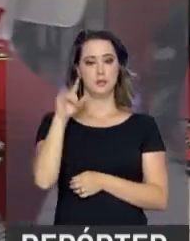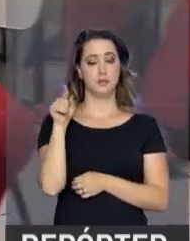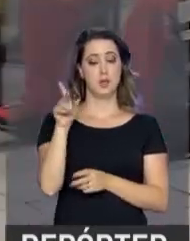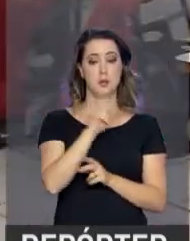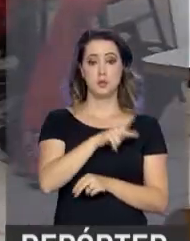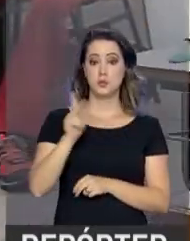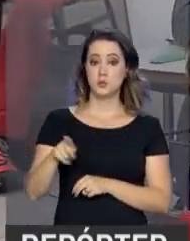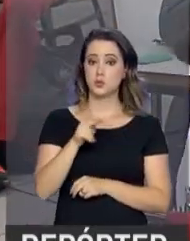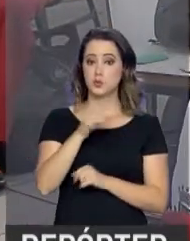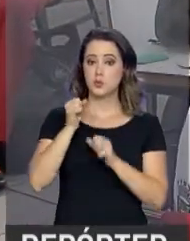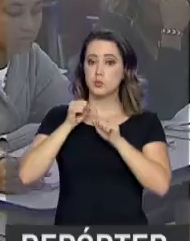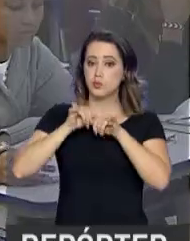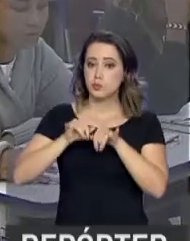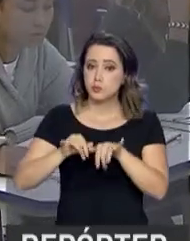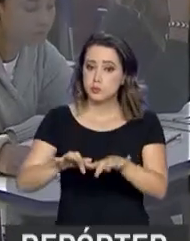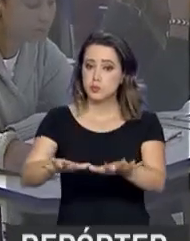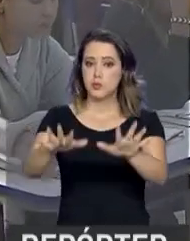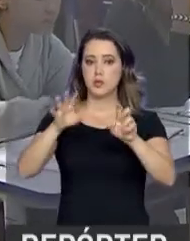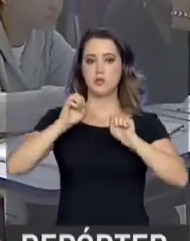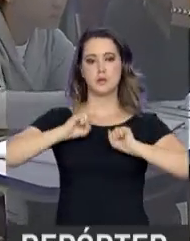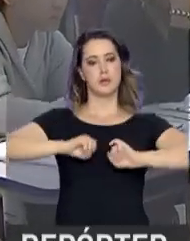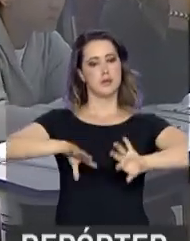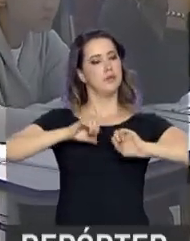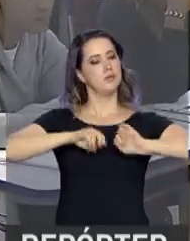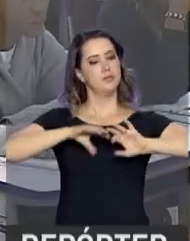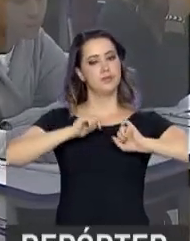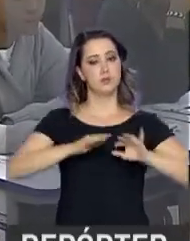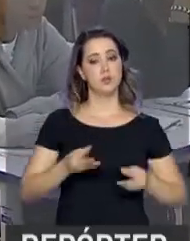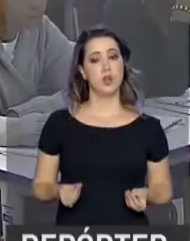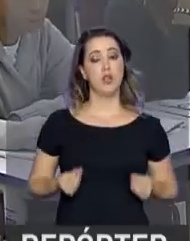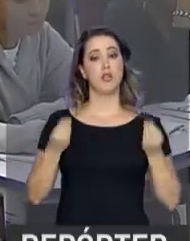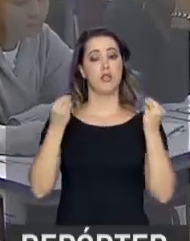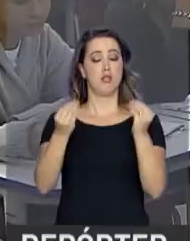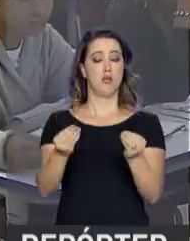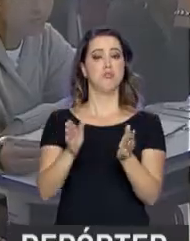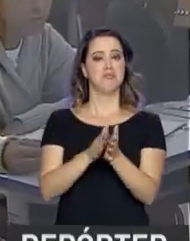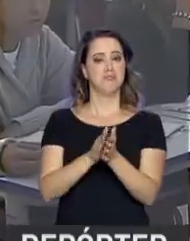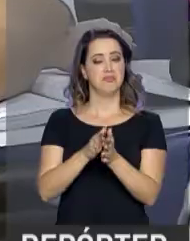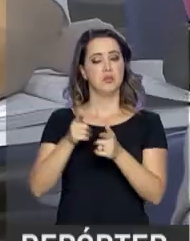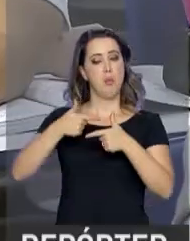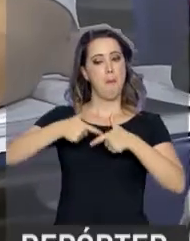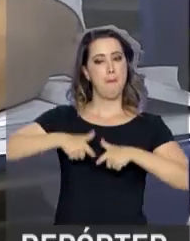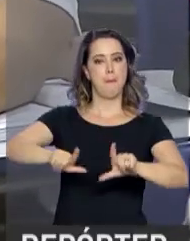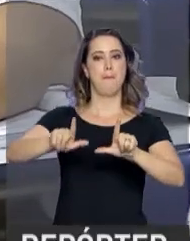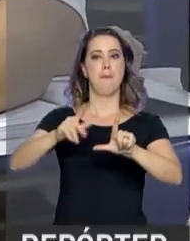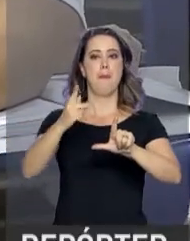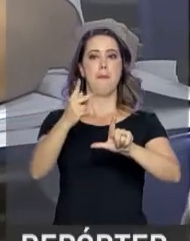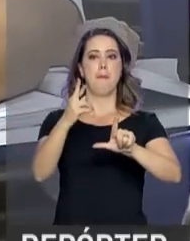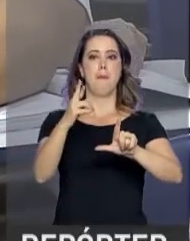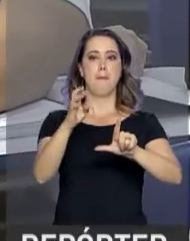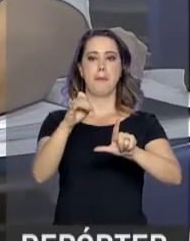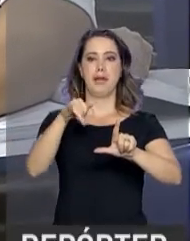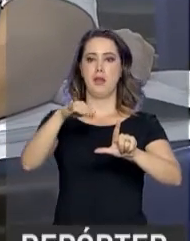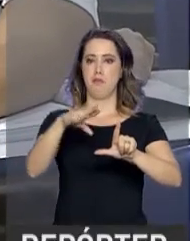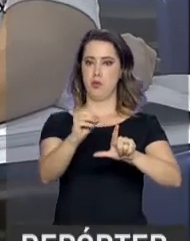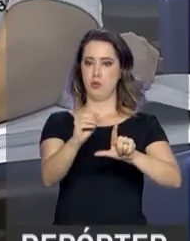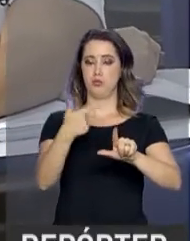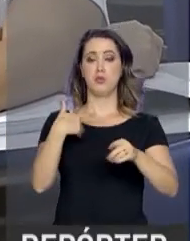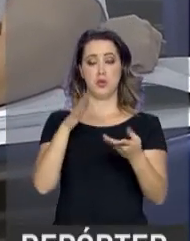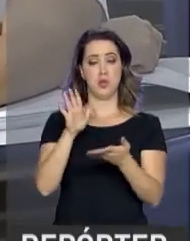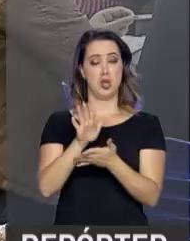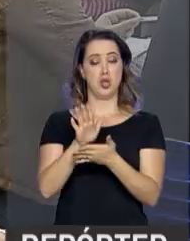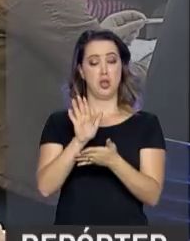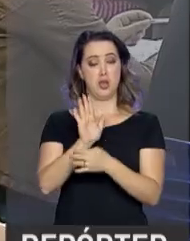disseminadores de conhecimento e premiar professores de escolas públicas que contribui para a melhoria dos processos de ensino e